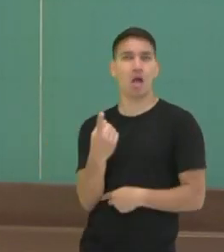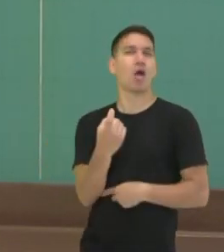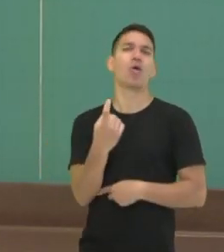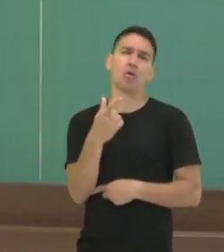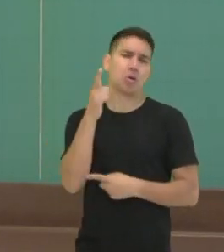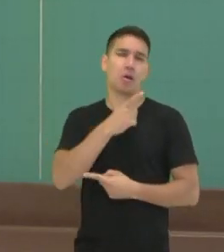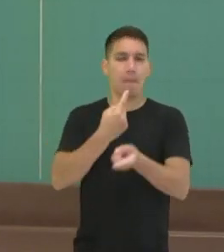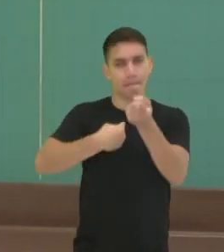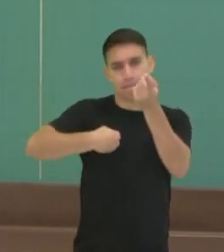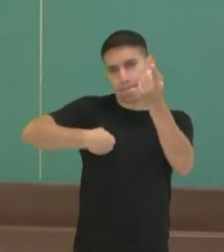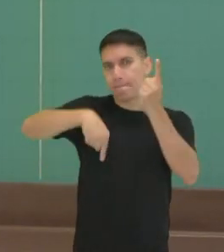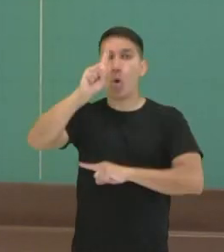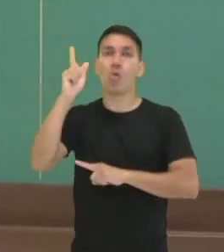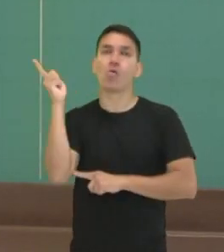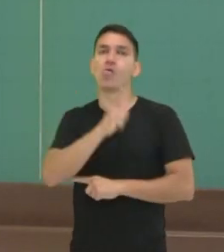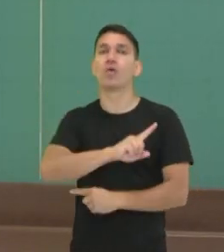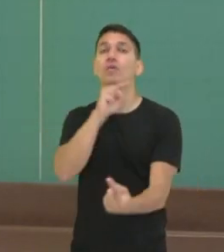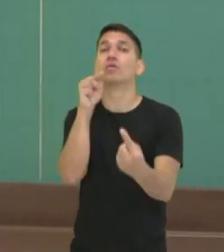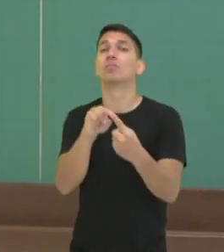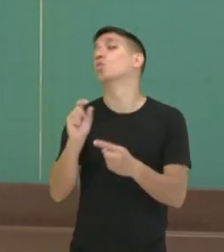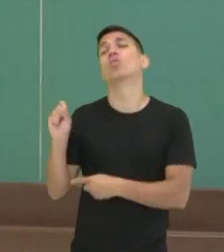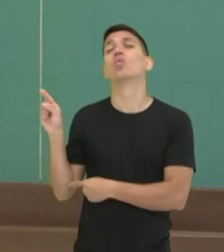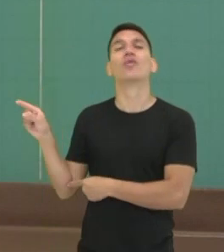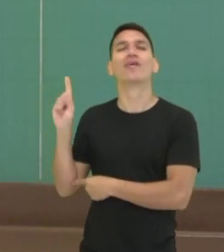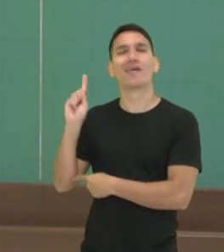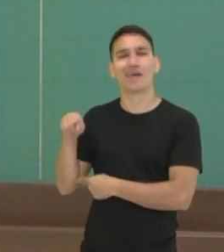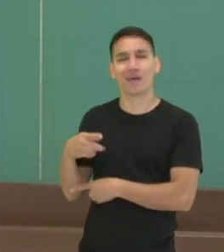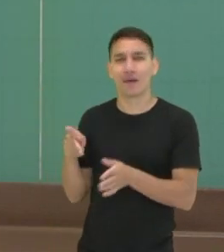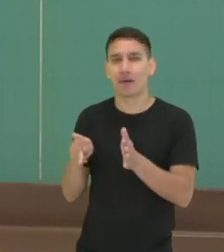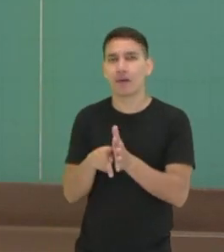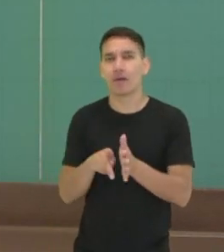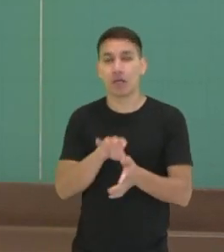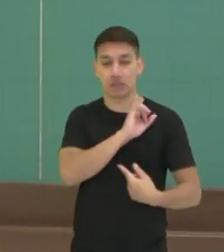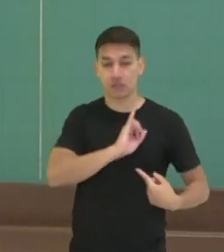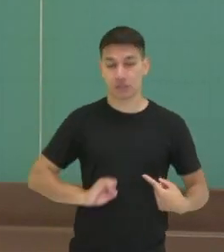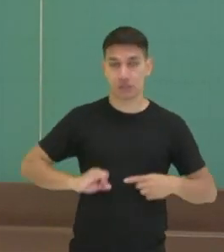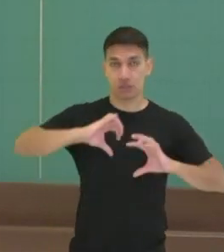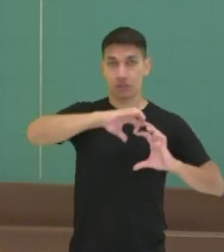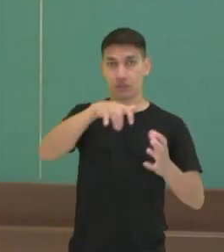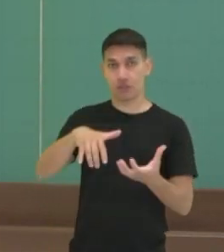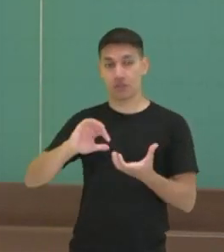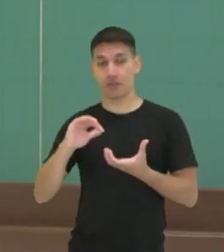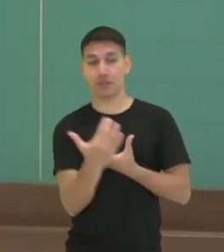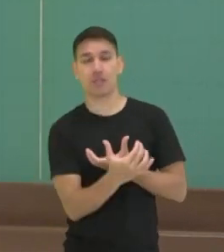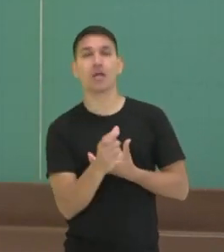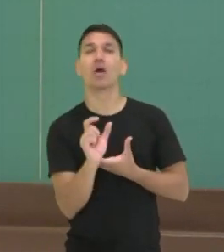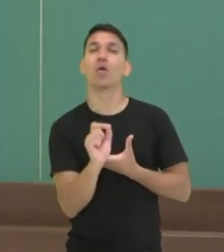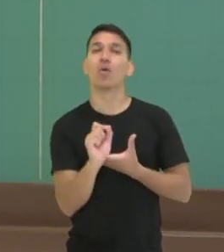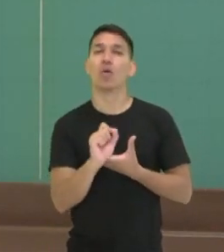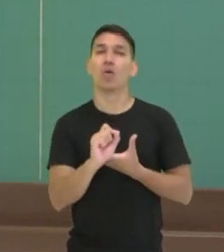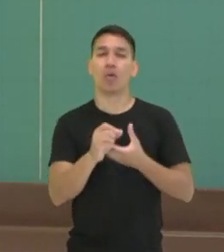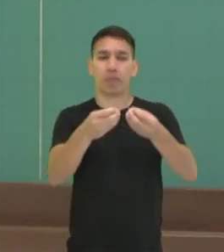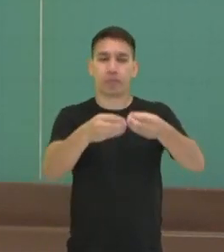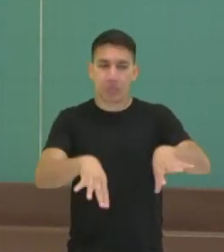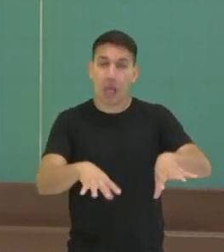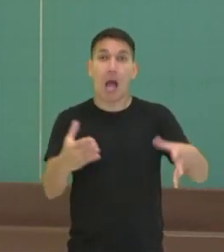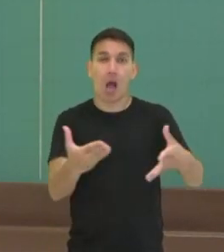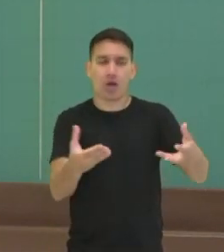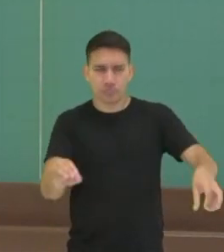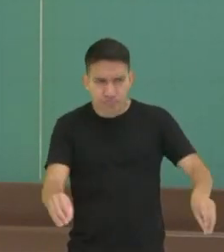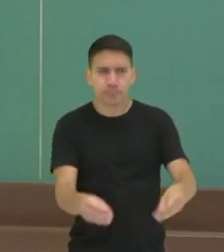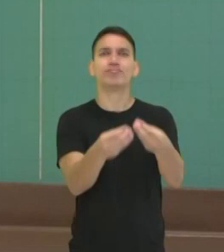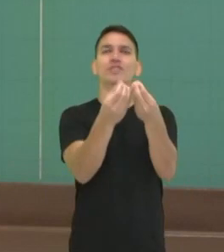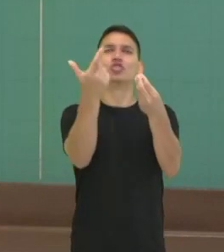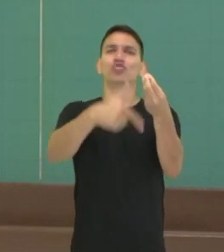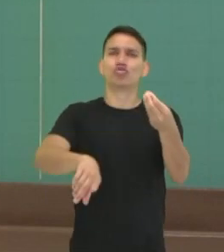fazer a transformação e qual o objetivo dele? Fazer com que o Império Ocidental que tinha caído, ele seja renascido, ele seja